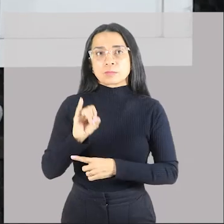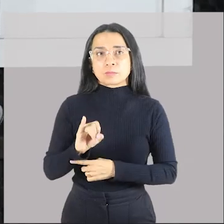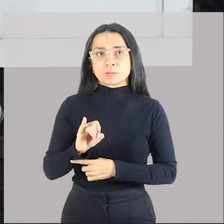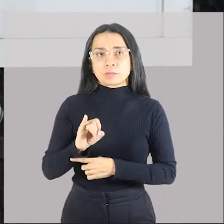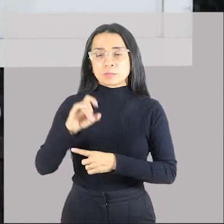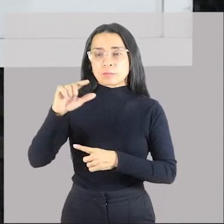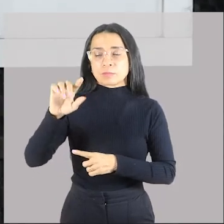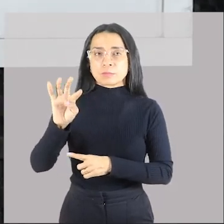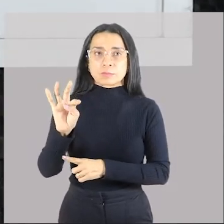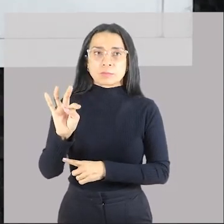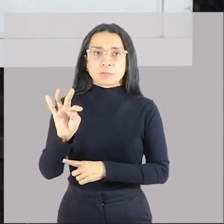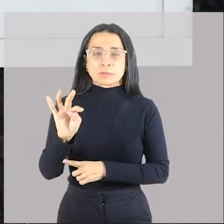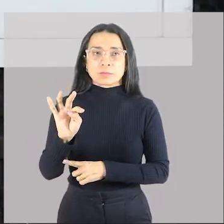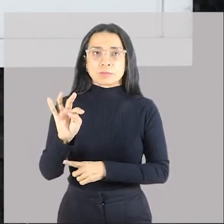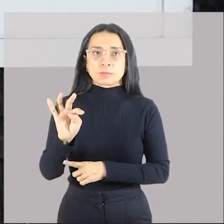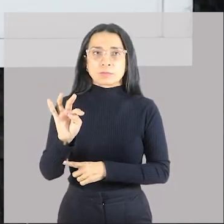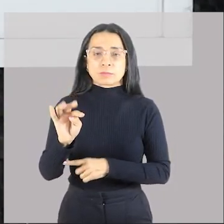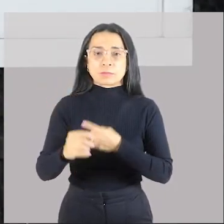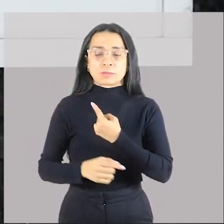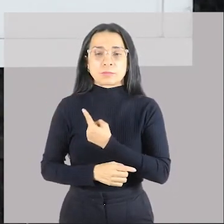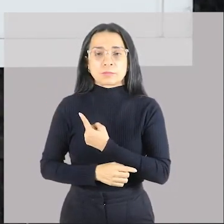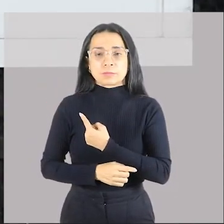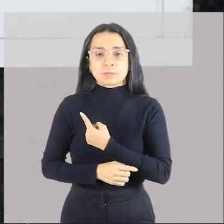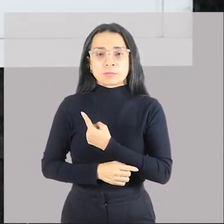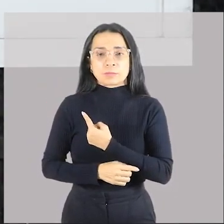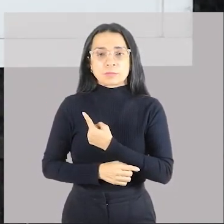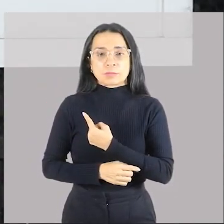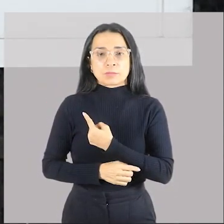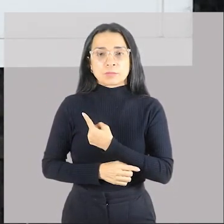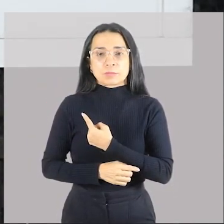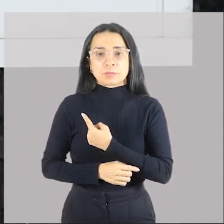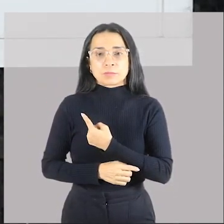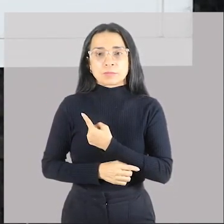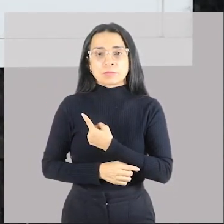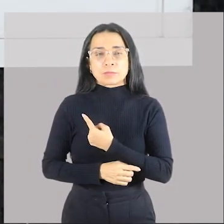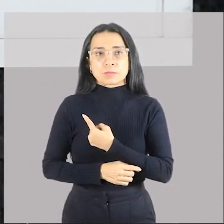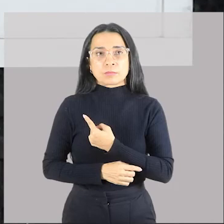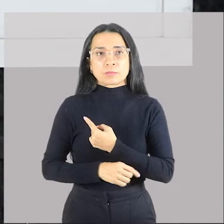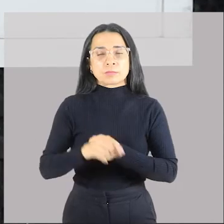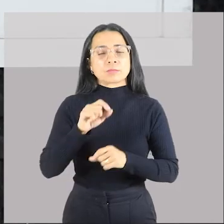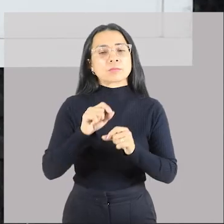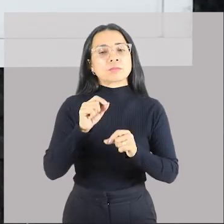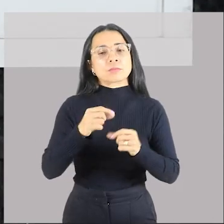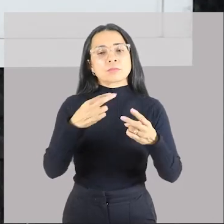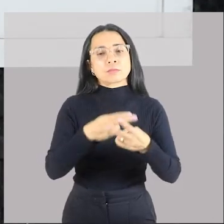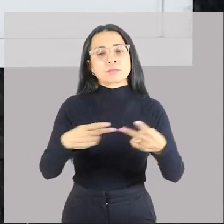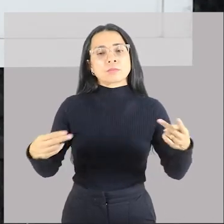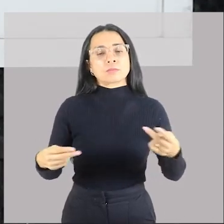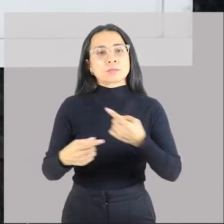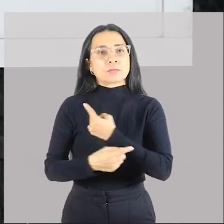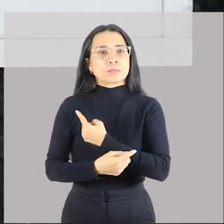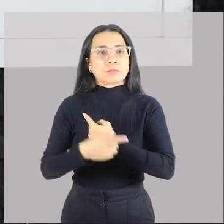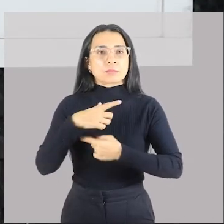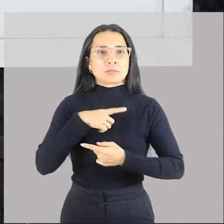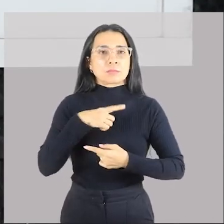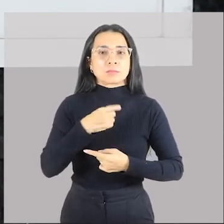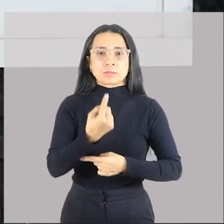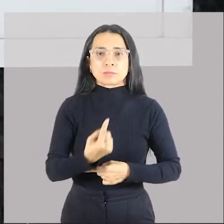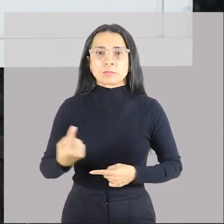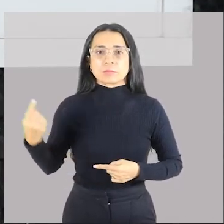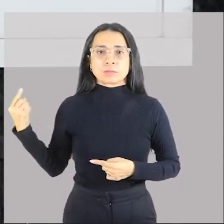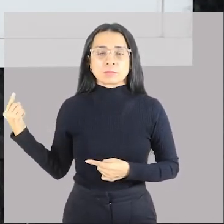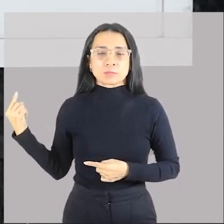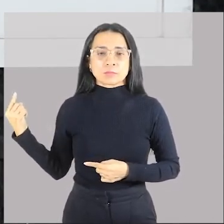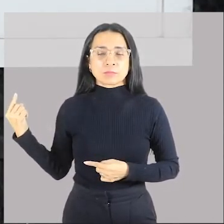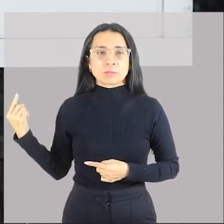elevado a T, ó, exponencial, certo? Só quem são esses elementos que aparecem aí nessa